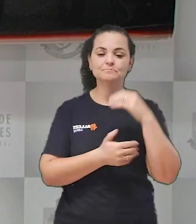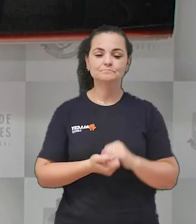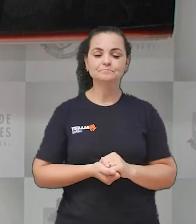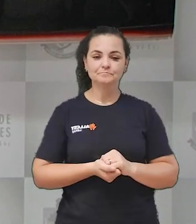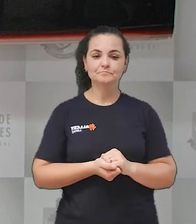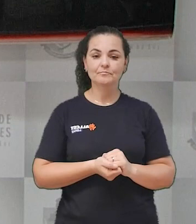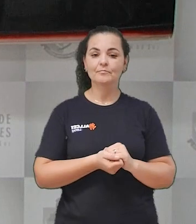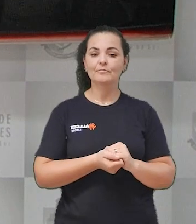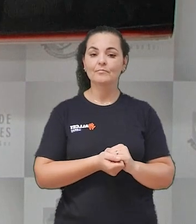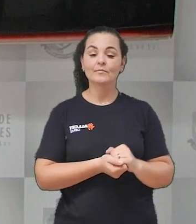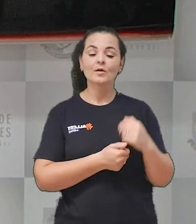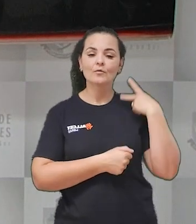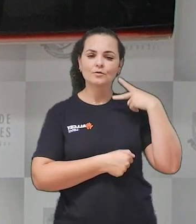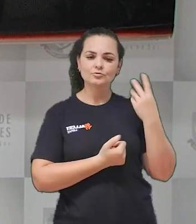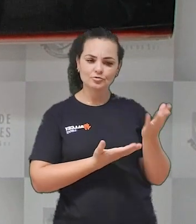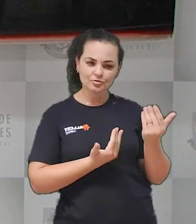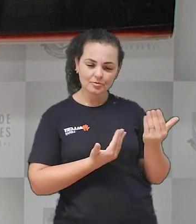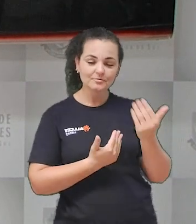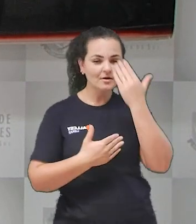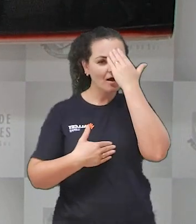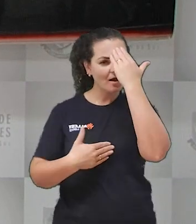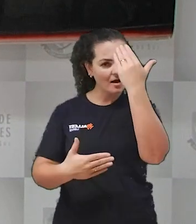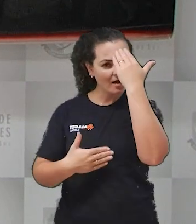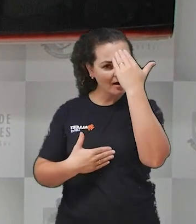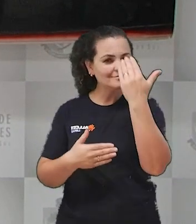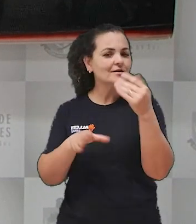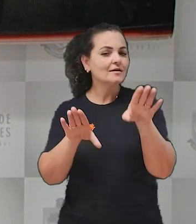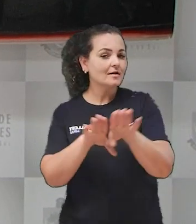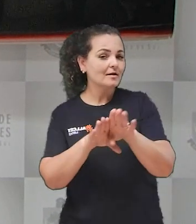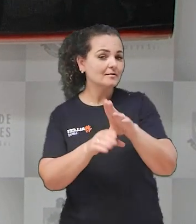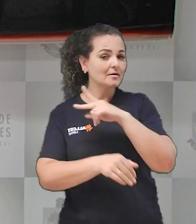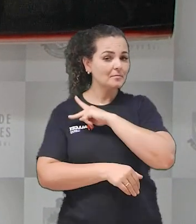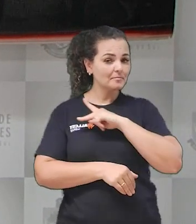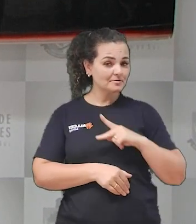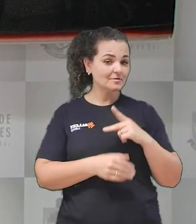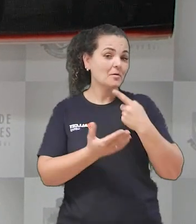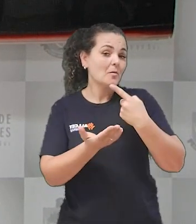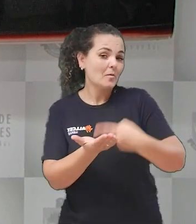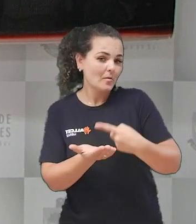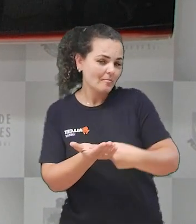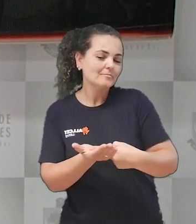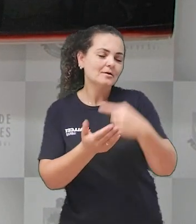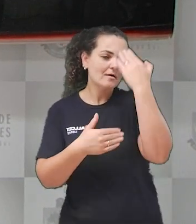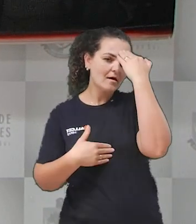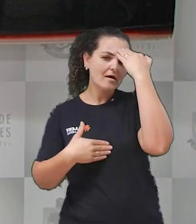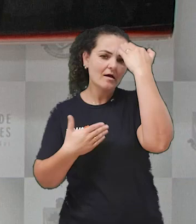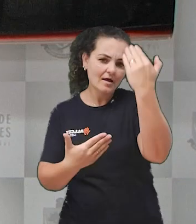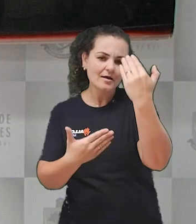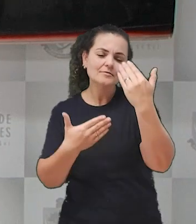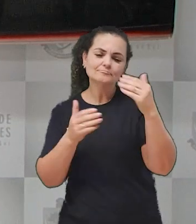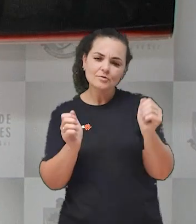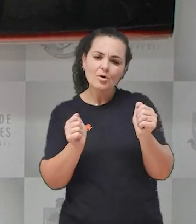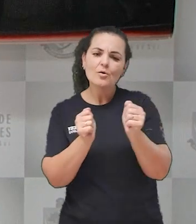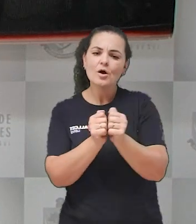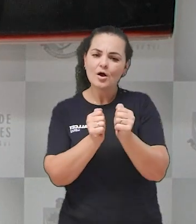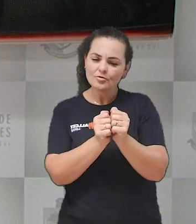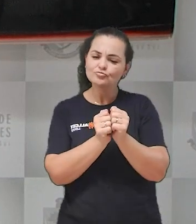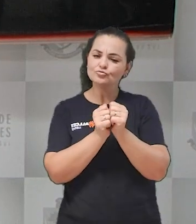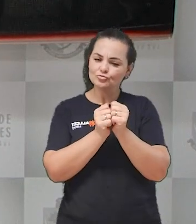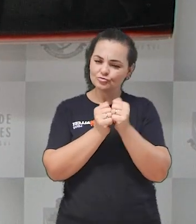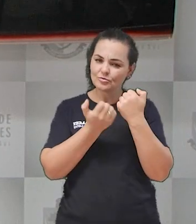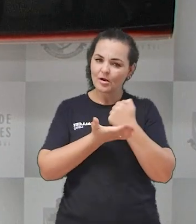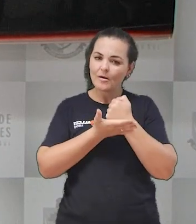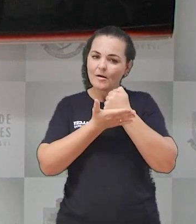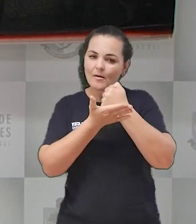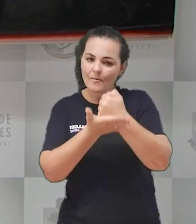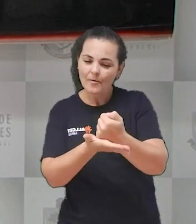do evento Os Mirins expressaram sua gratidão pelo suporte e compromisso do presidente reconhecendo o seu empenho em